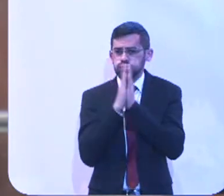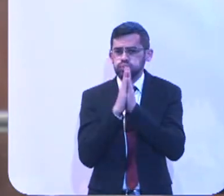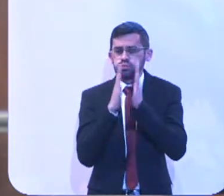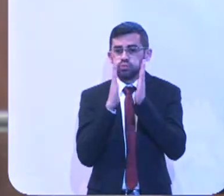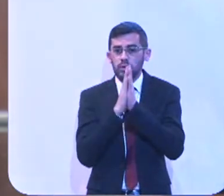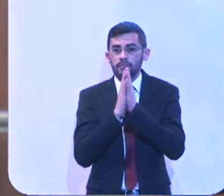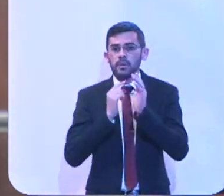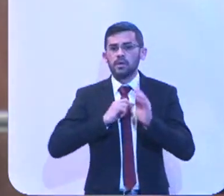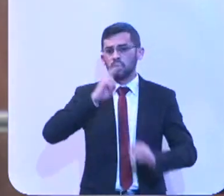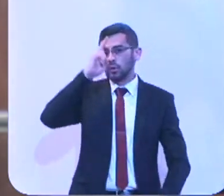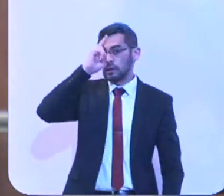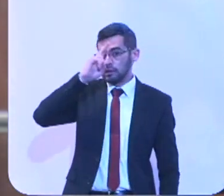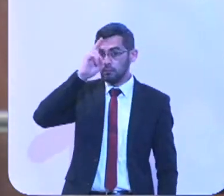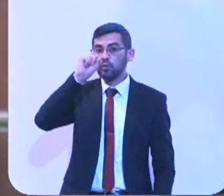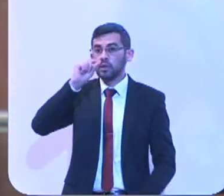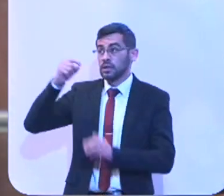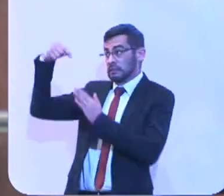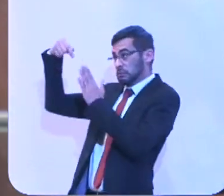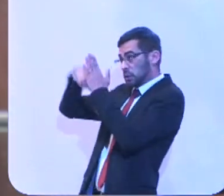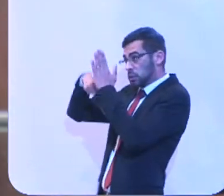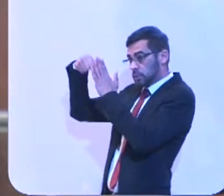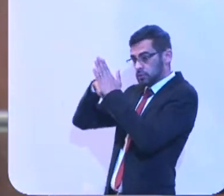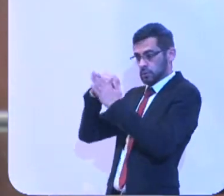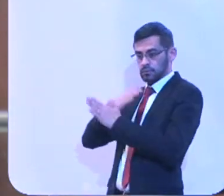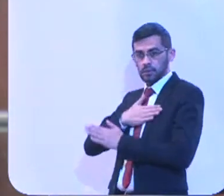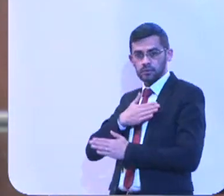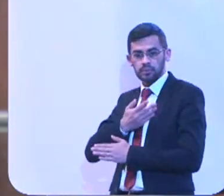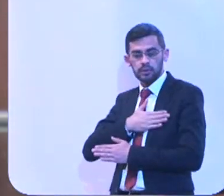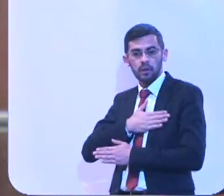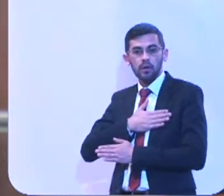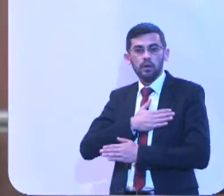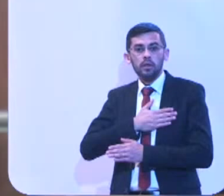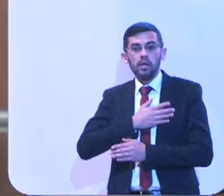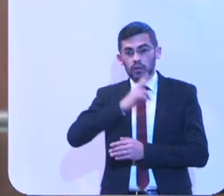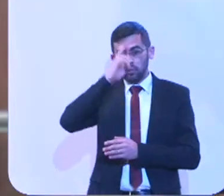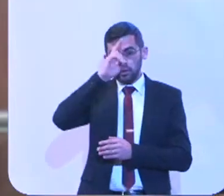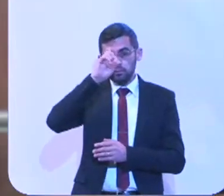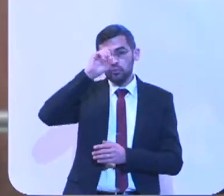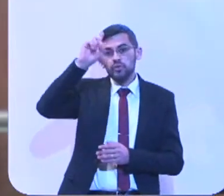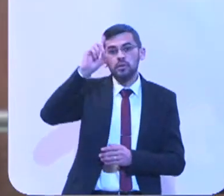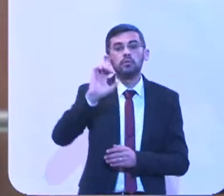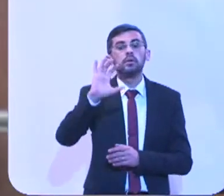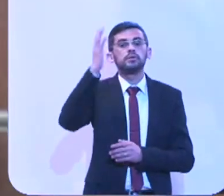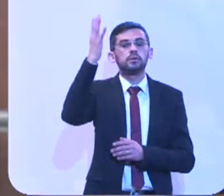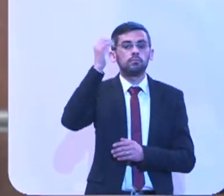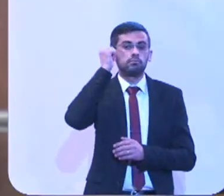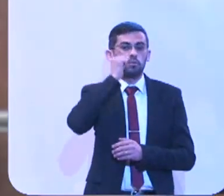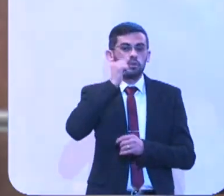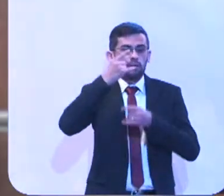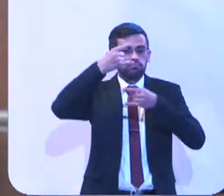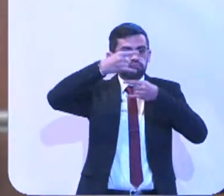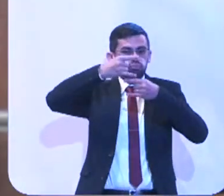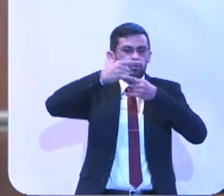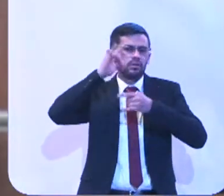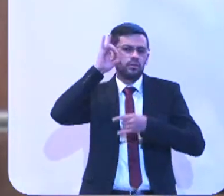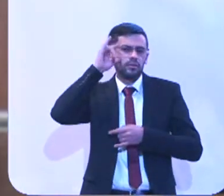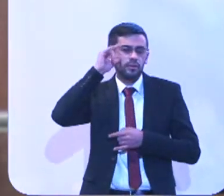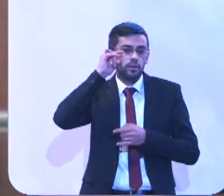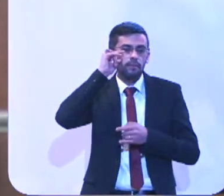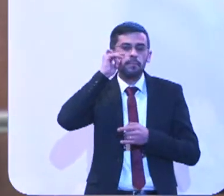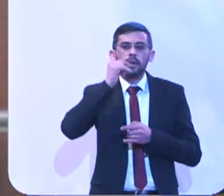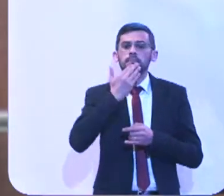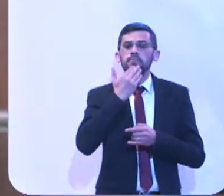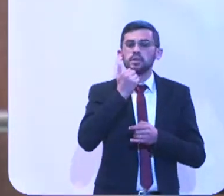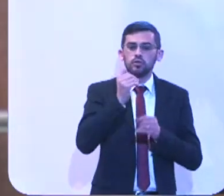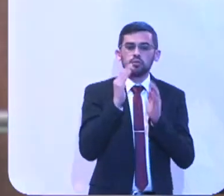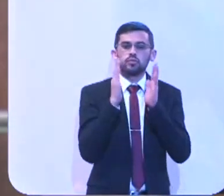depois dessas perguntas de Deus, o que começou a acontecer. Um dia uma mulher entrou ali no Instagram e mandou um pedido de